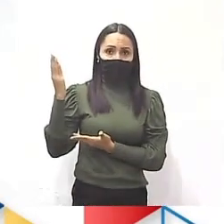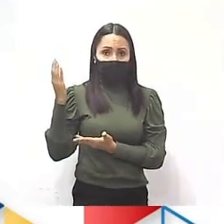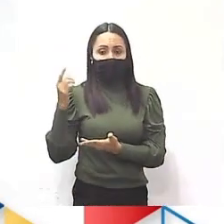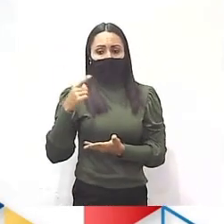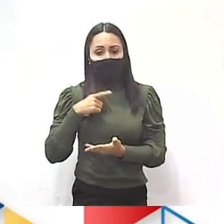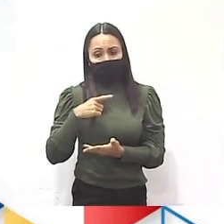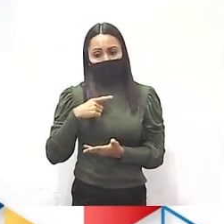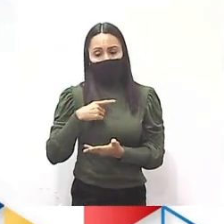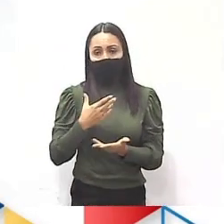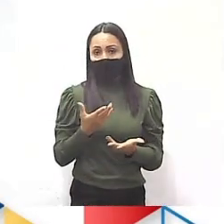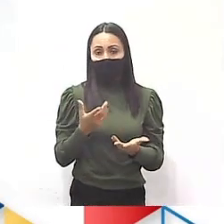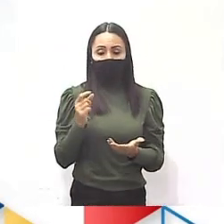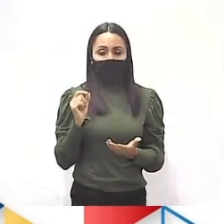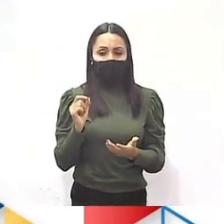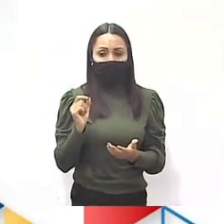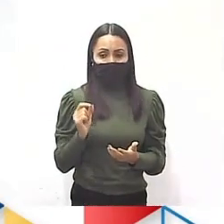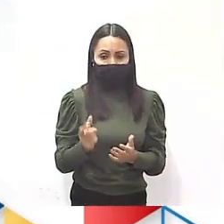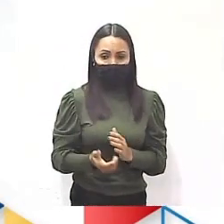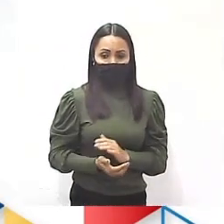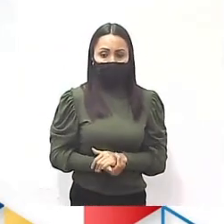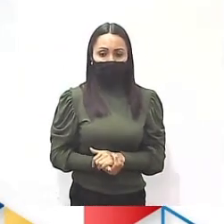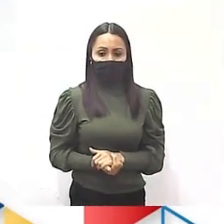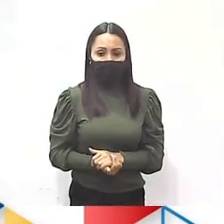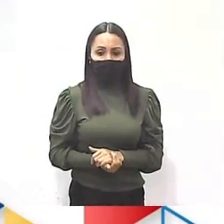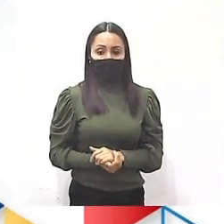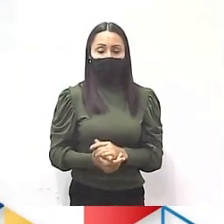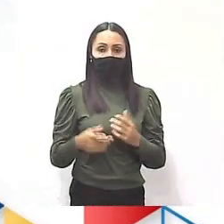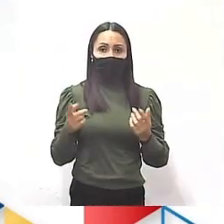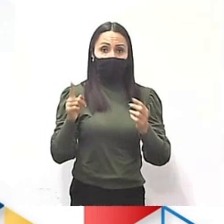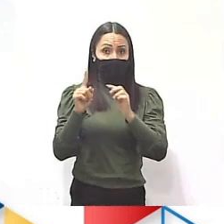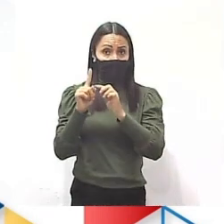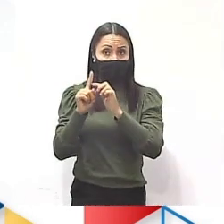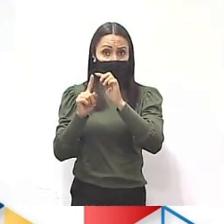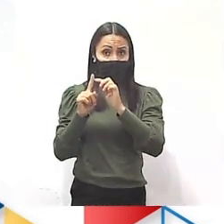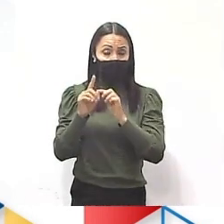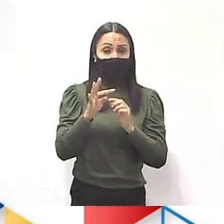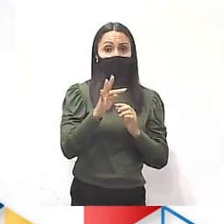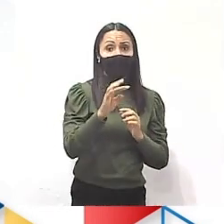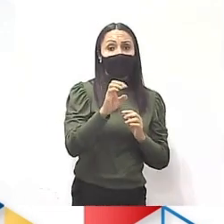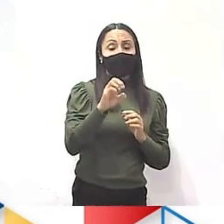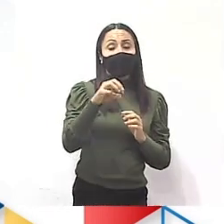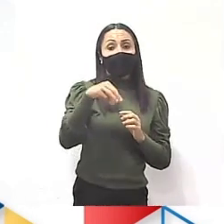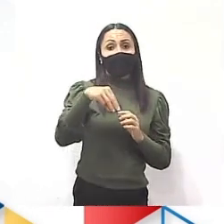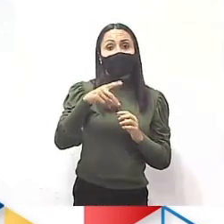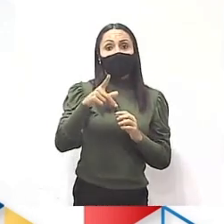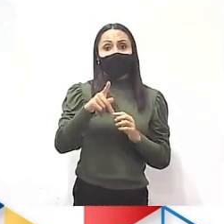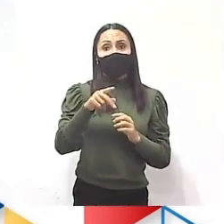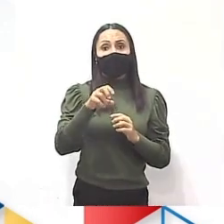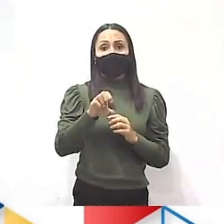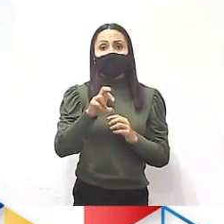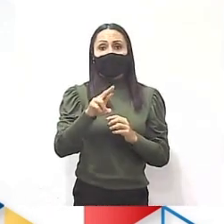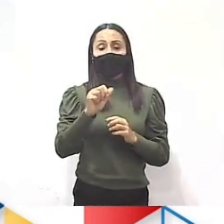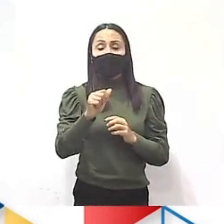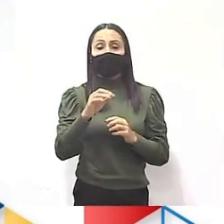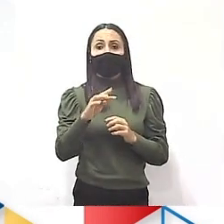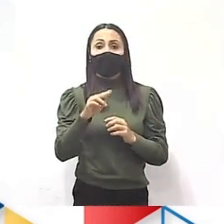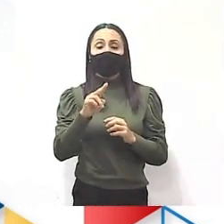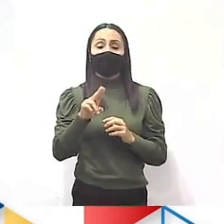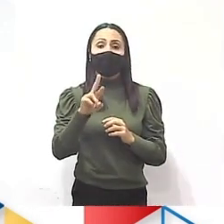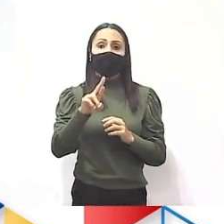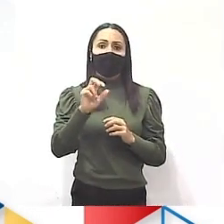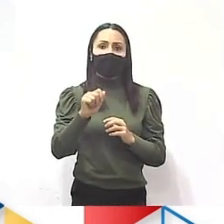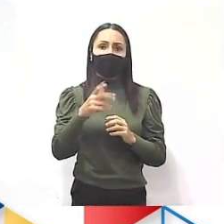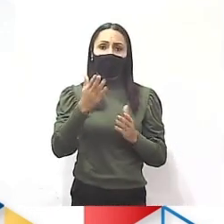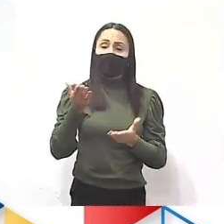tem justamente essa questão da temperatura. Olha só a temperatura que a gente tem ali